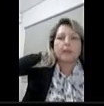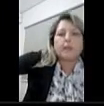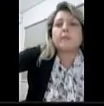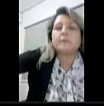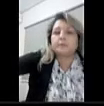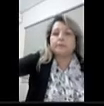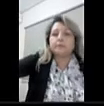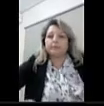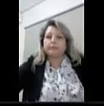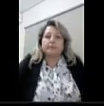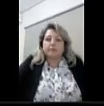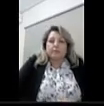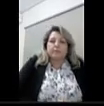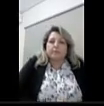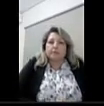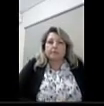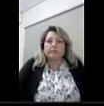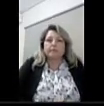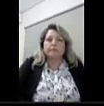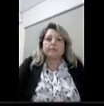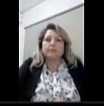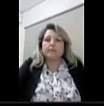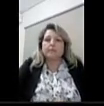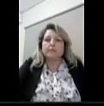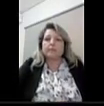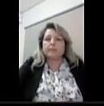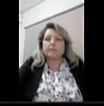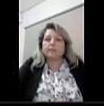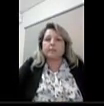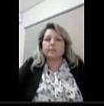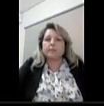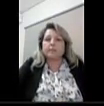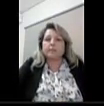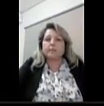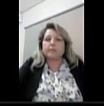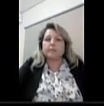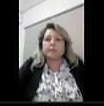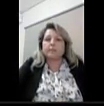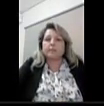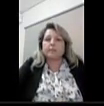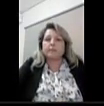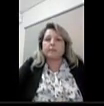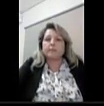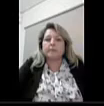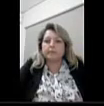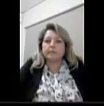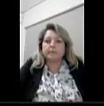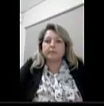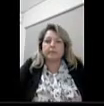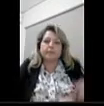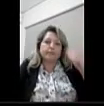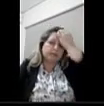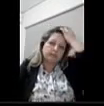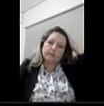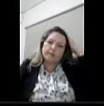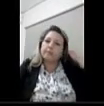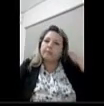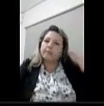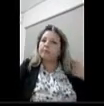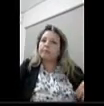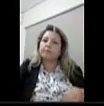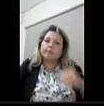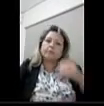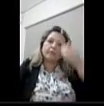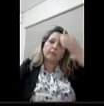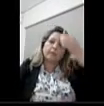sobre criar expectativas realistas, porque aí eu vou passar uma orientação para ela que é consistente e ela vai dar conta de fazer. E aí, a gente